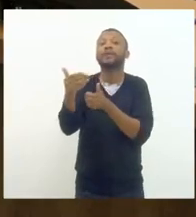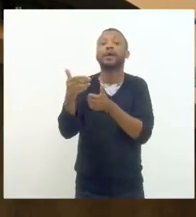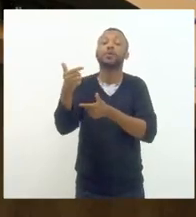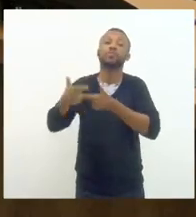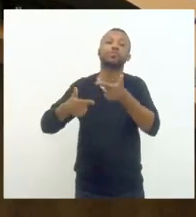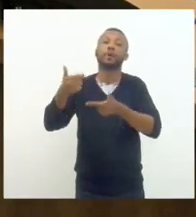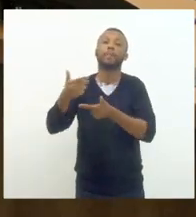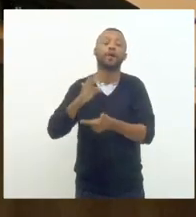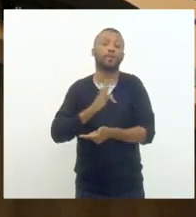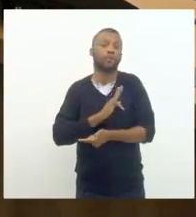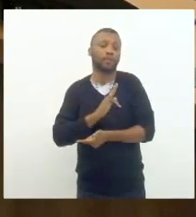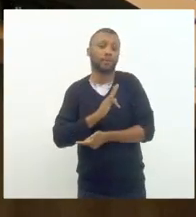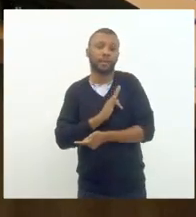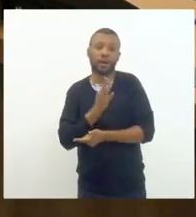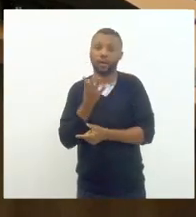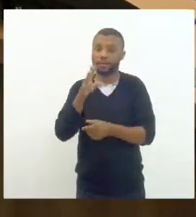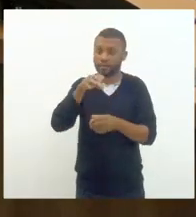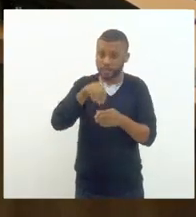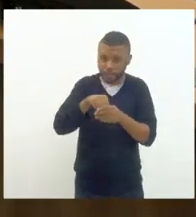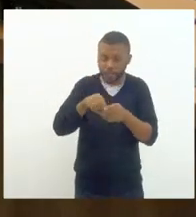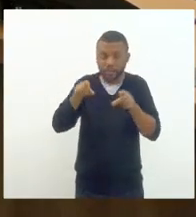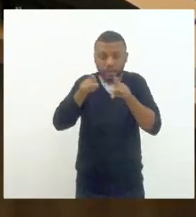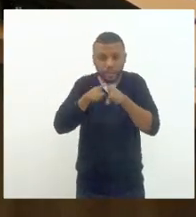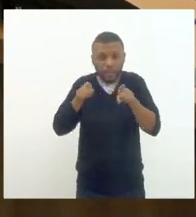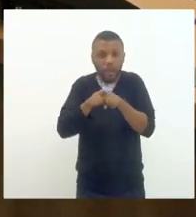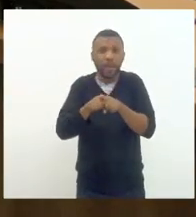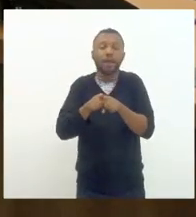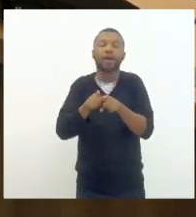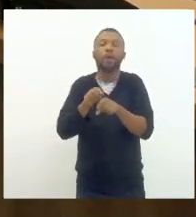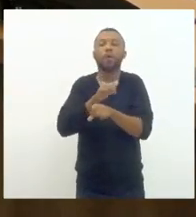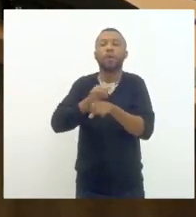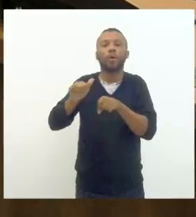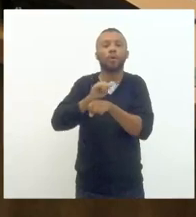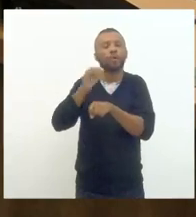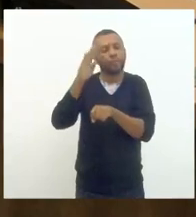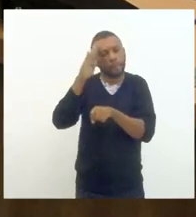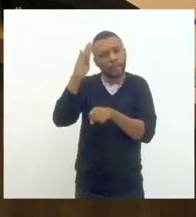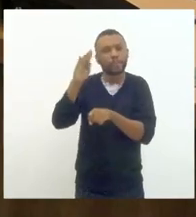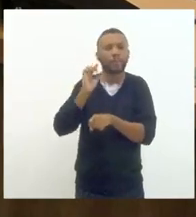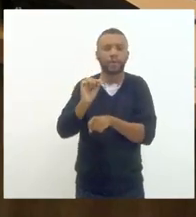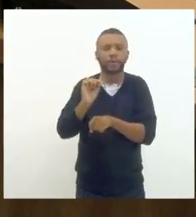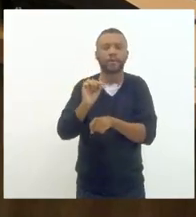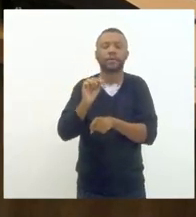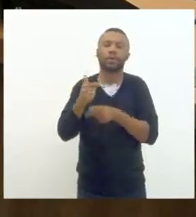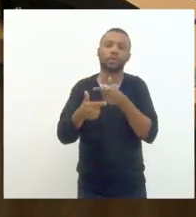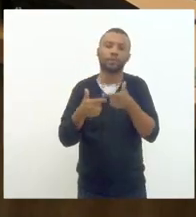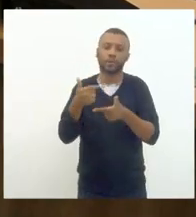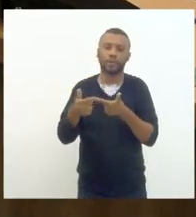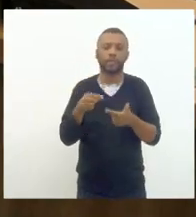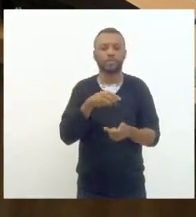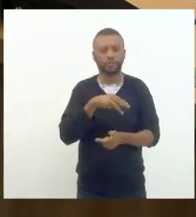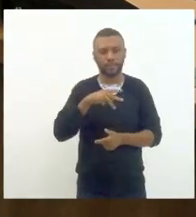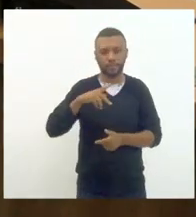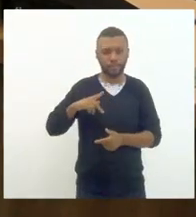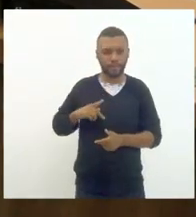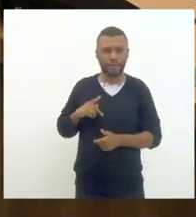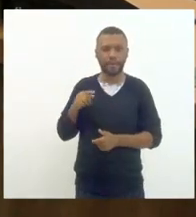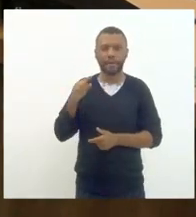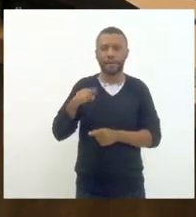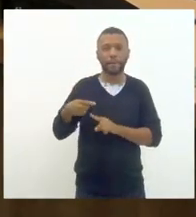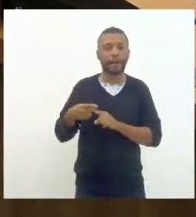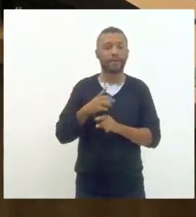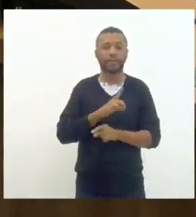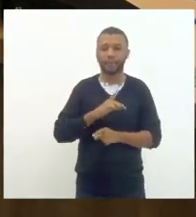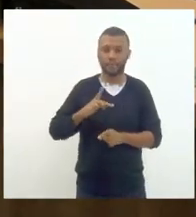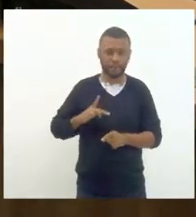atividade policial. E não só isso, senhor presidente, um instrumento que é central é o trabalho do Ministério Público e da